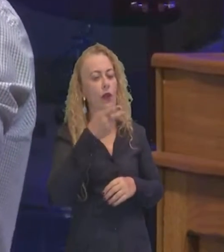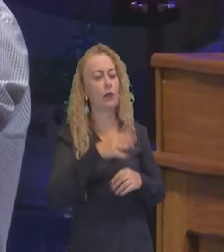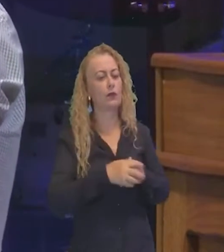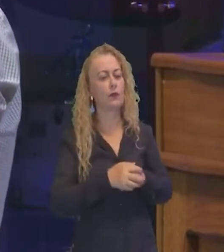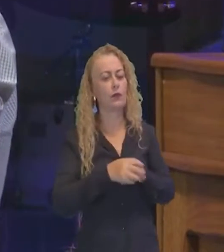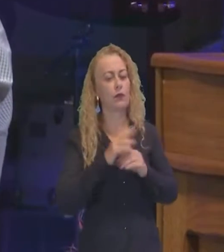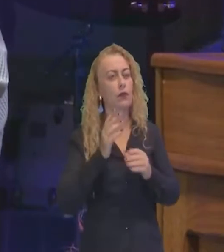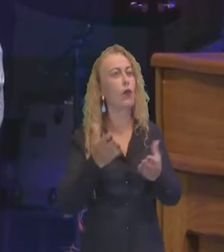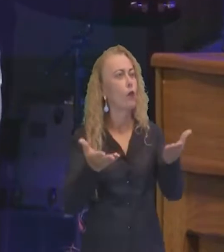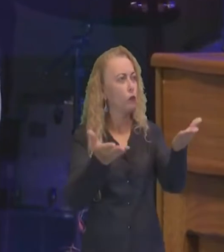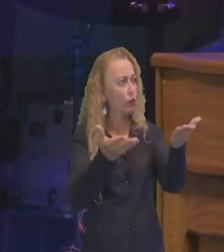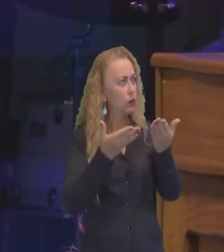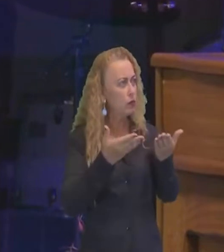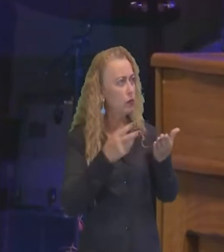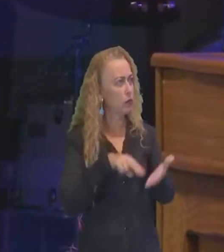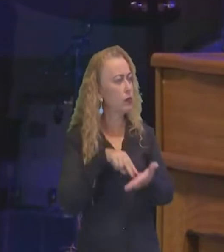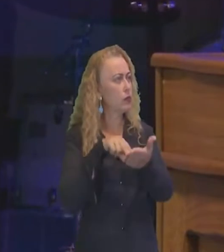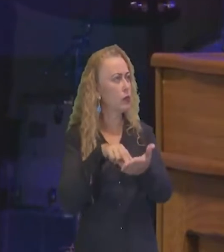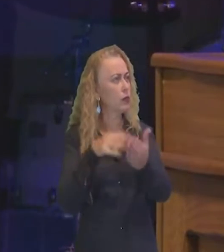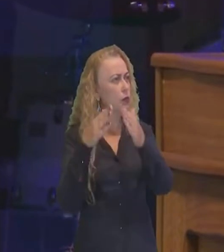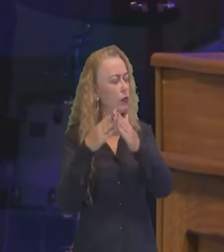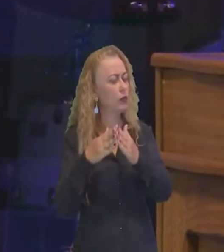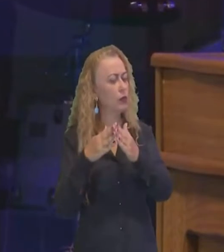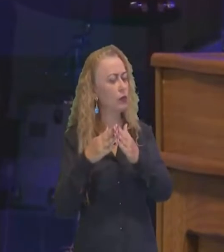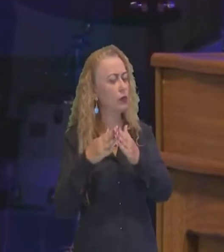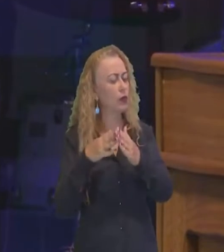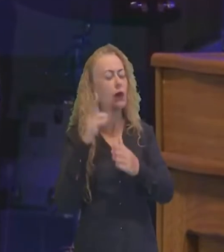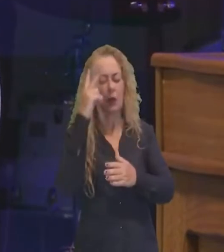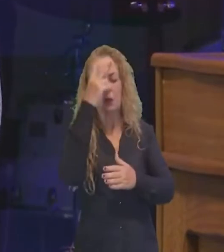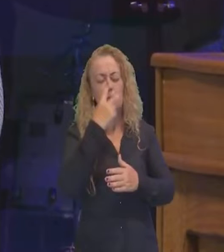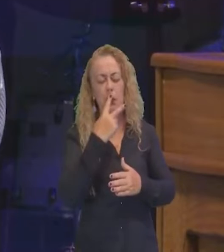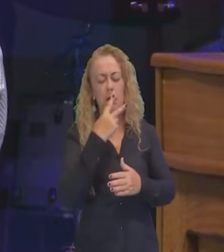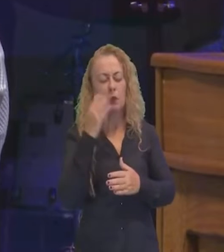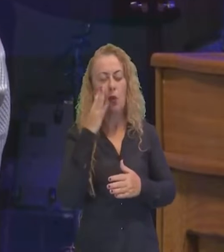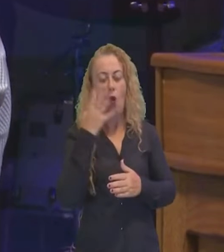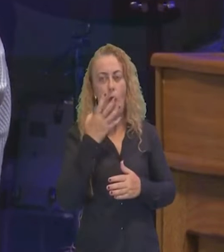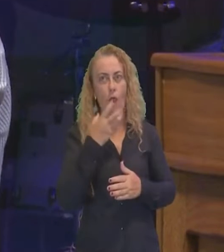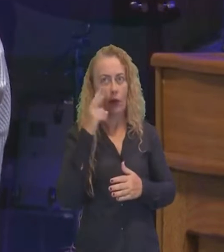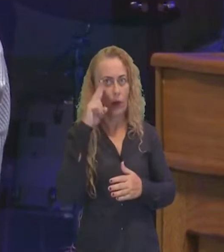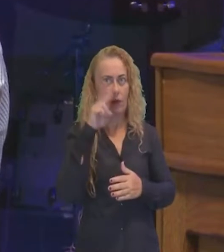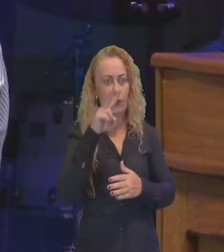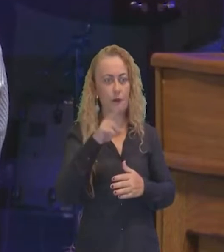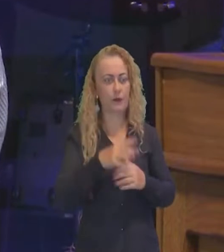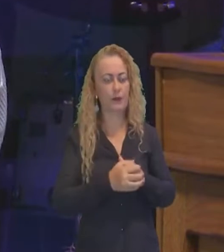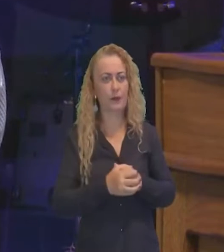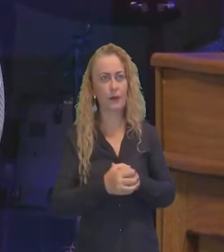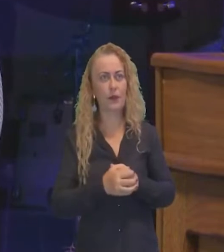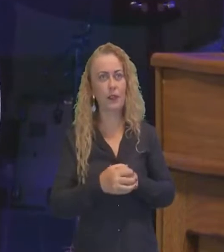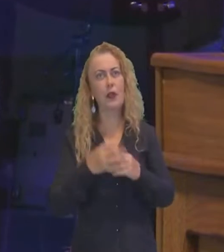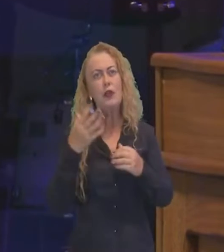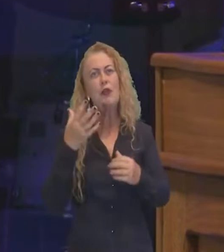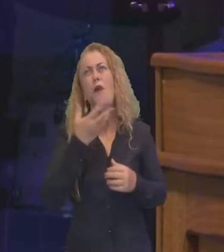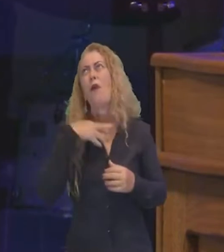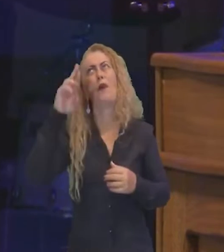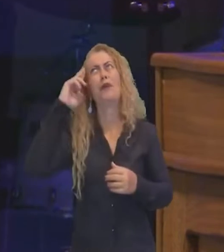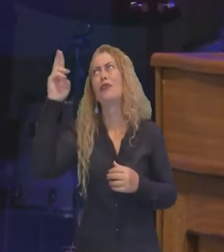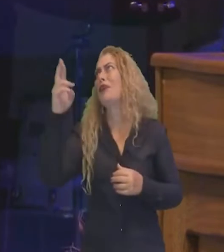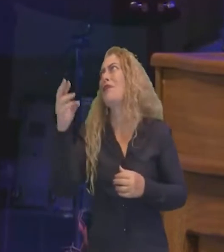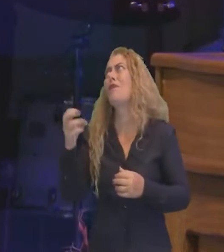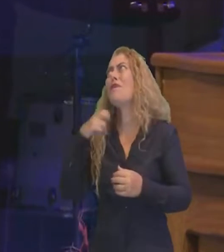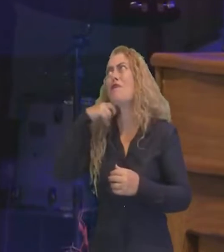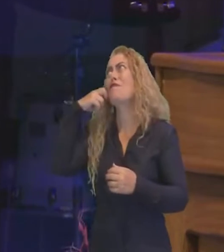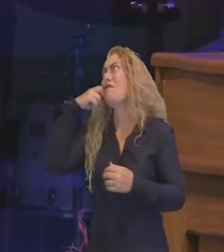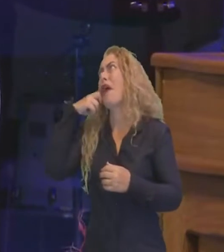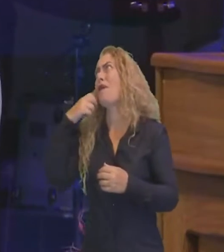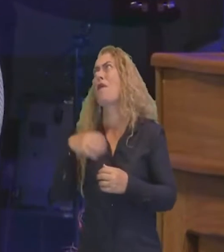pé, e eu fechei o olho para não ver. E eu dizia assim: Deus, não vai ter ninguém aqui na frente, eu vou pagar um mico danado,